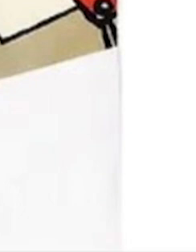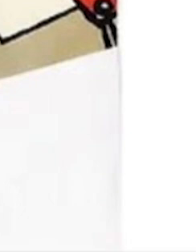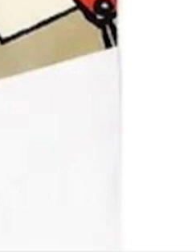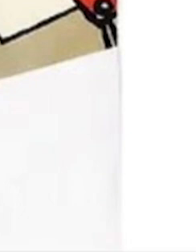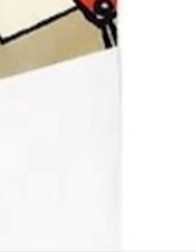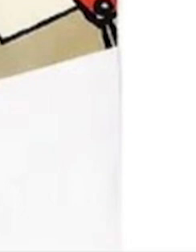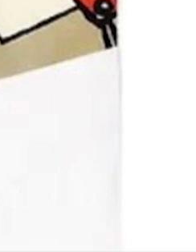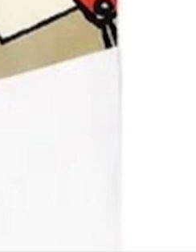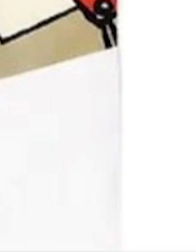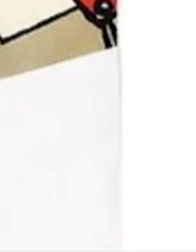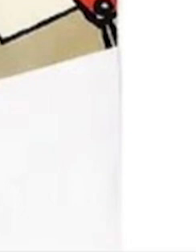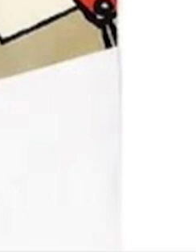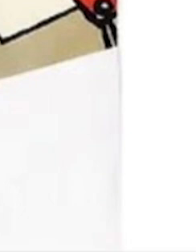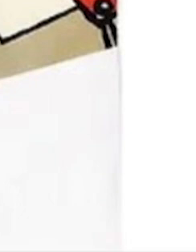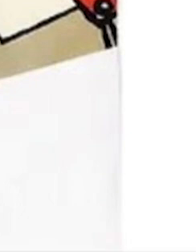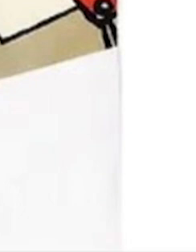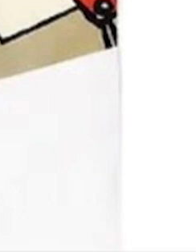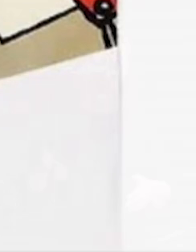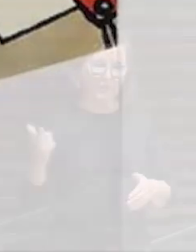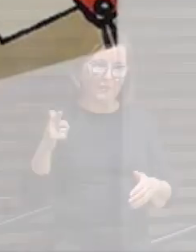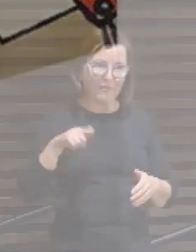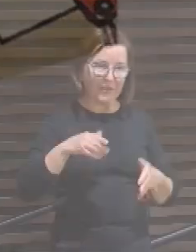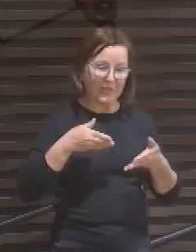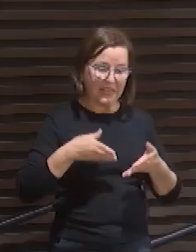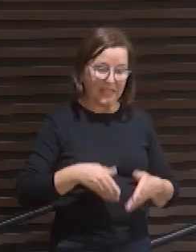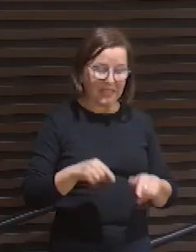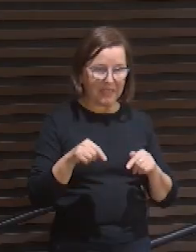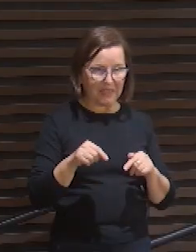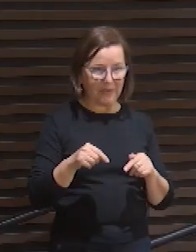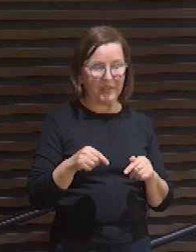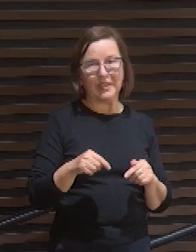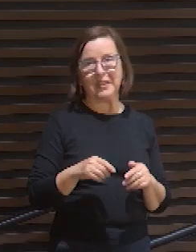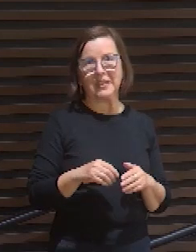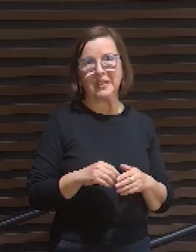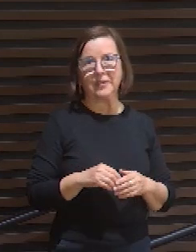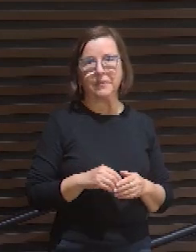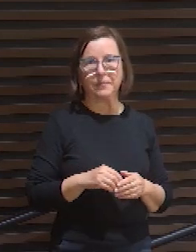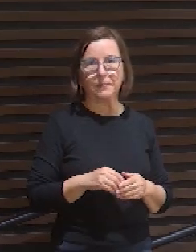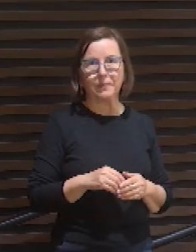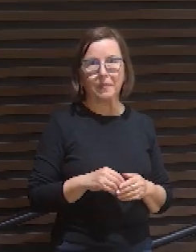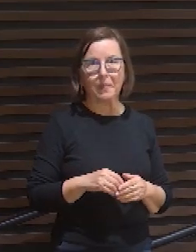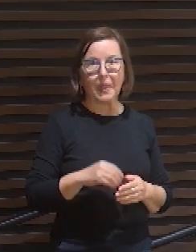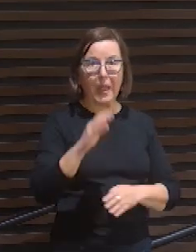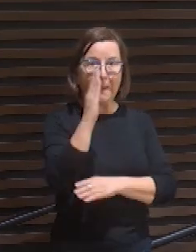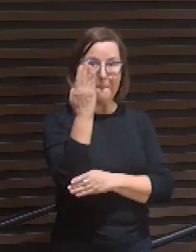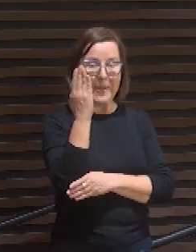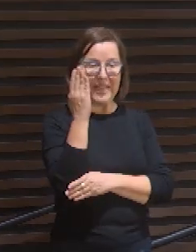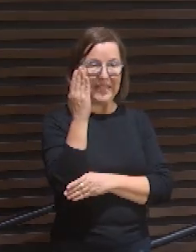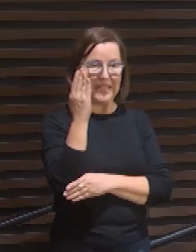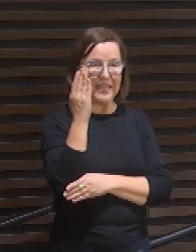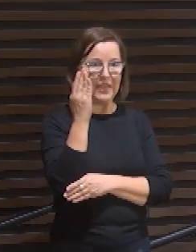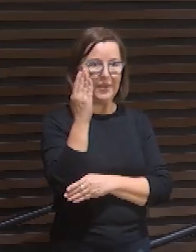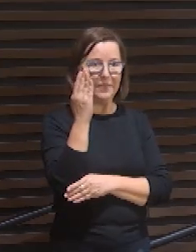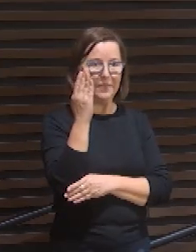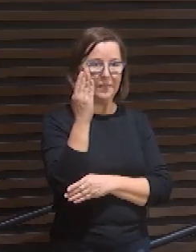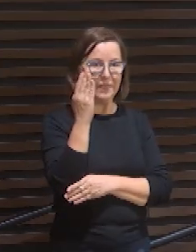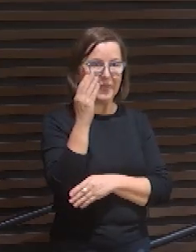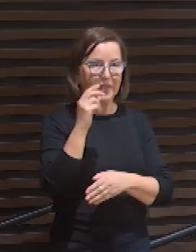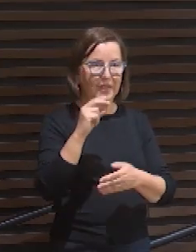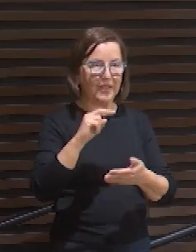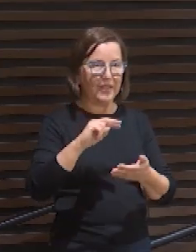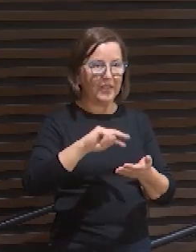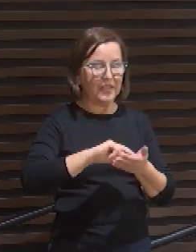encarnação de Cristo. Madeira e ouro. Madeira